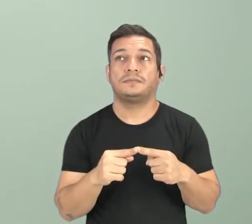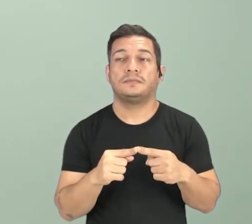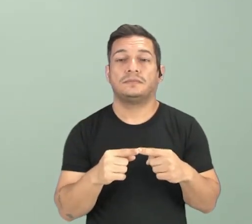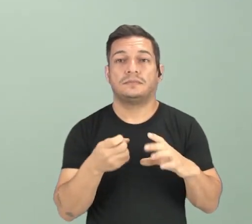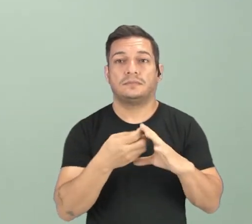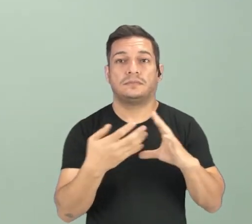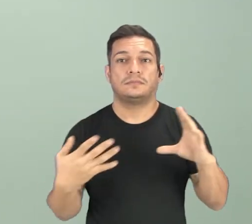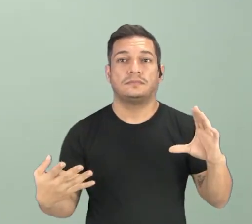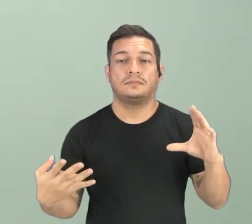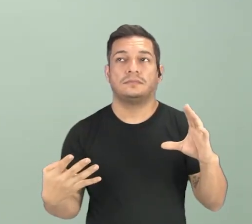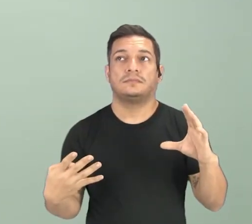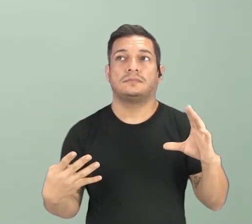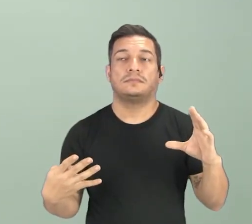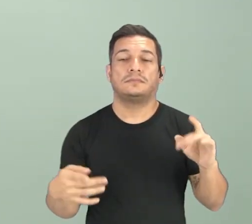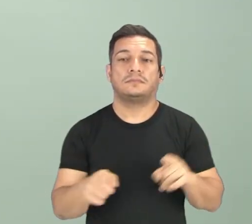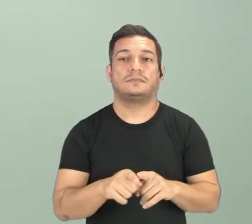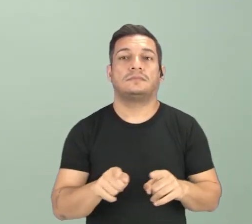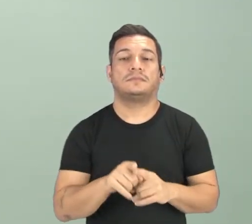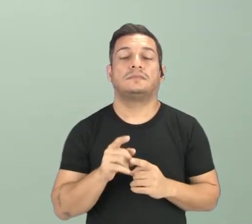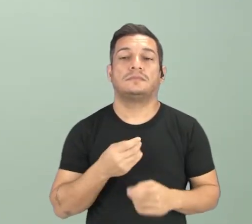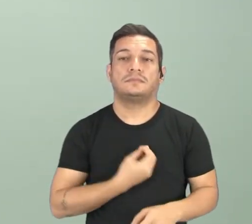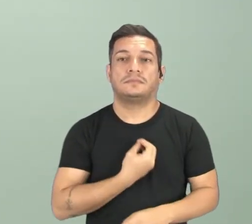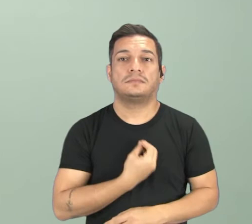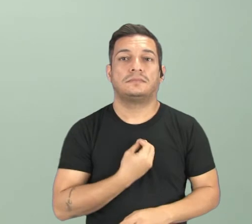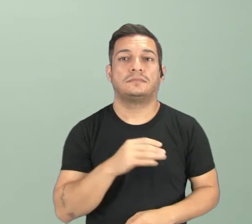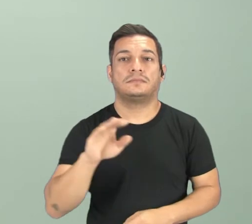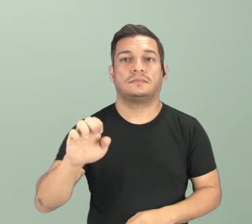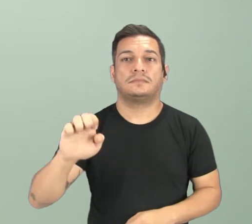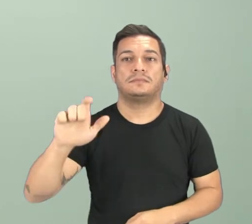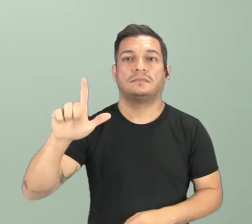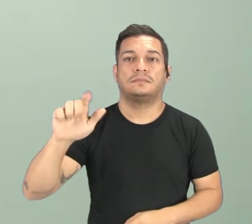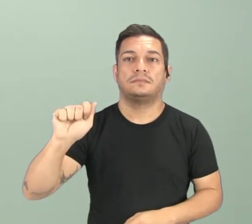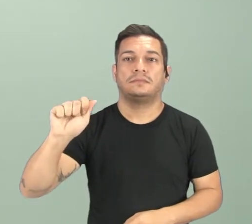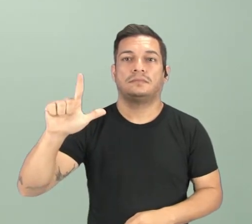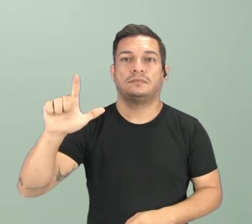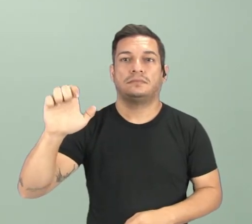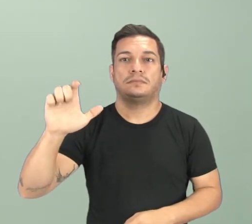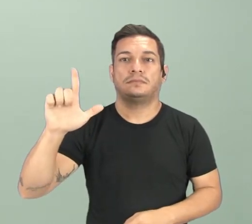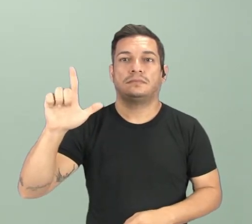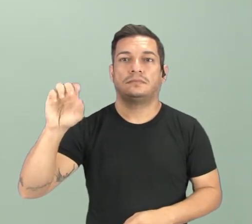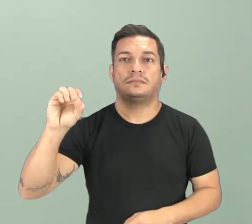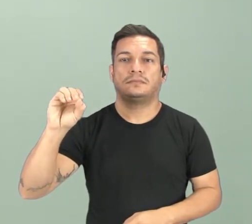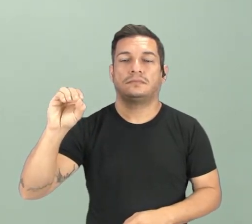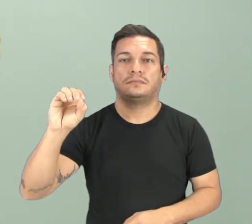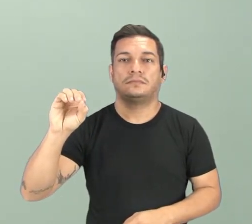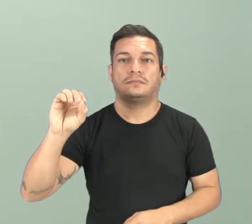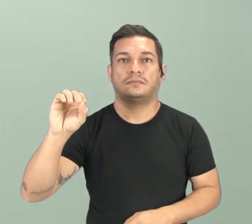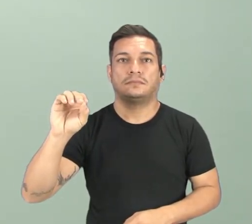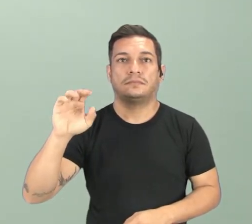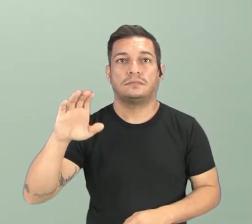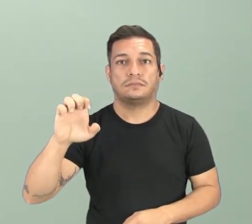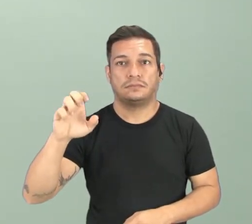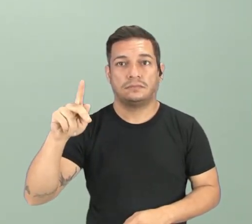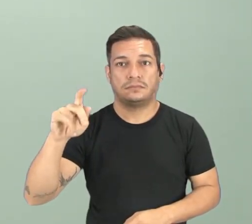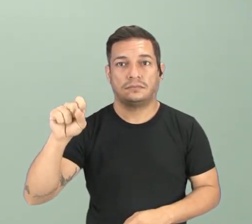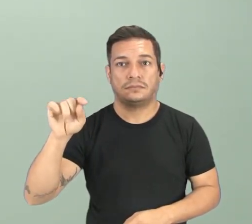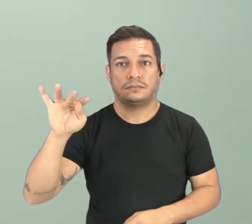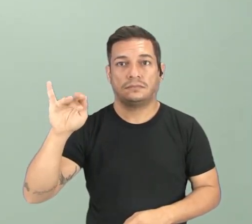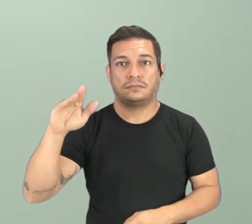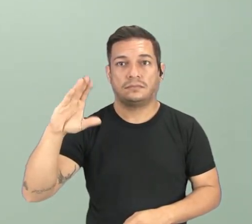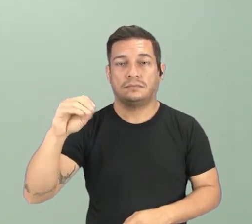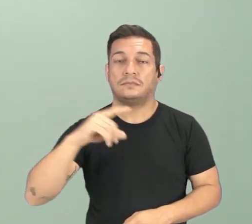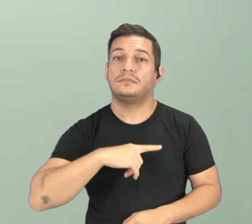da característica e a presença ou não do alelo vai determinando a característica. No epistático, eu